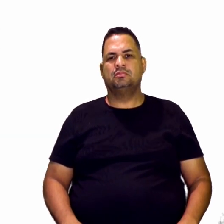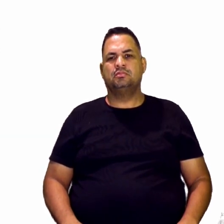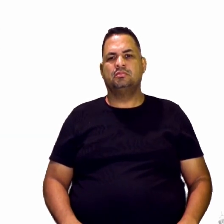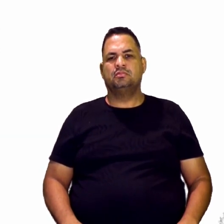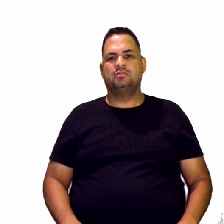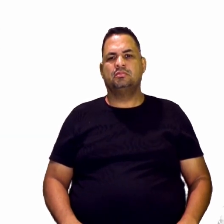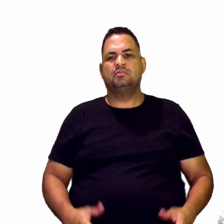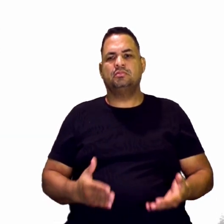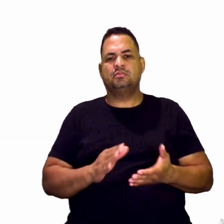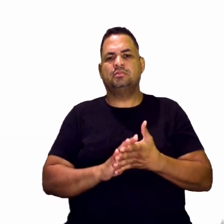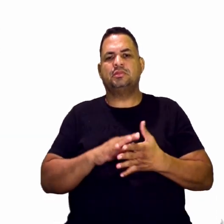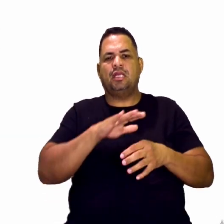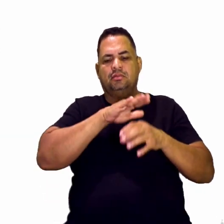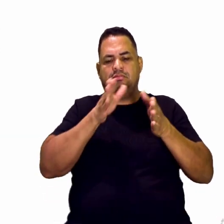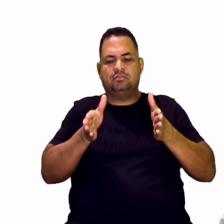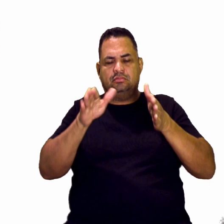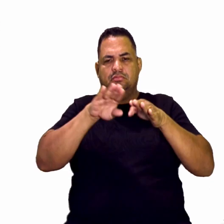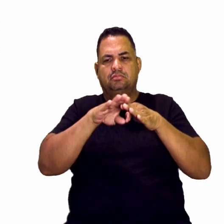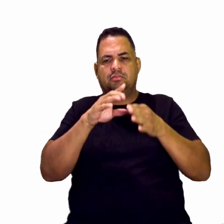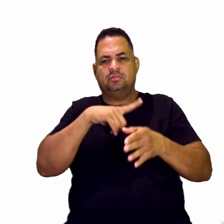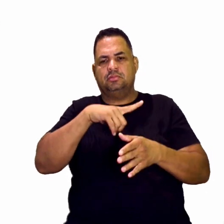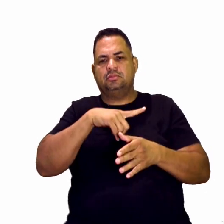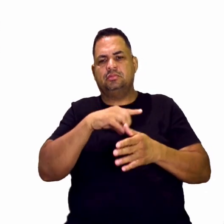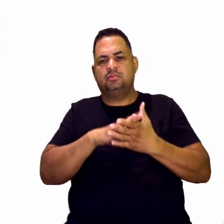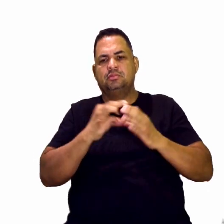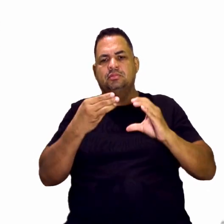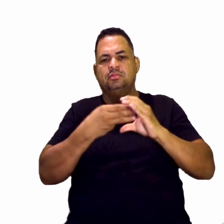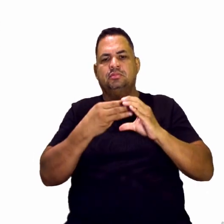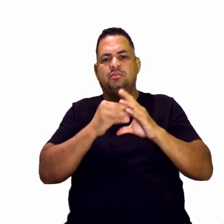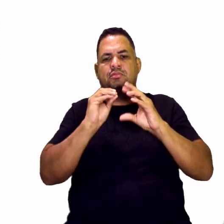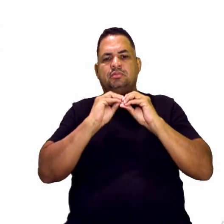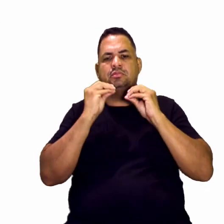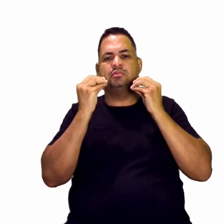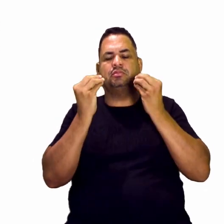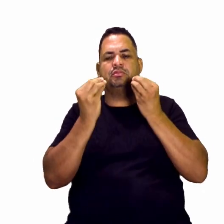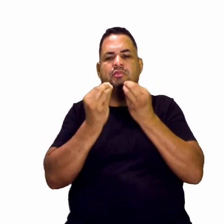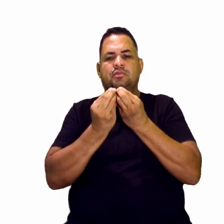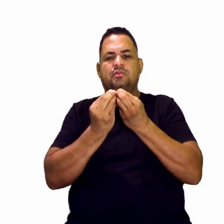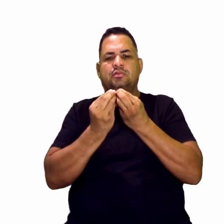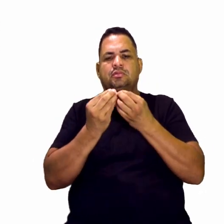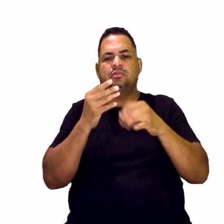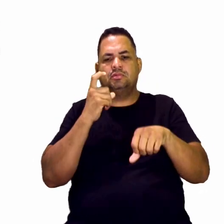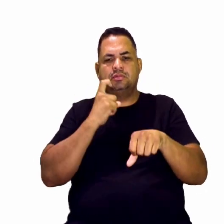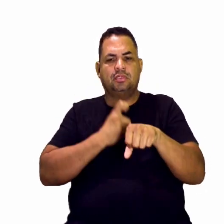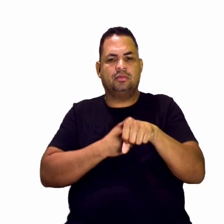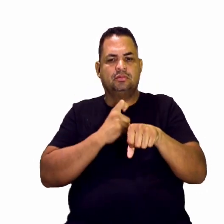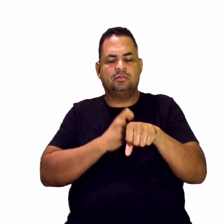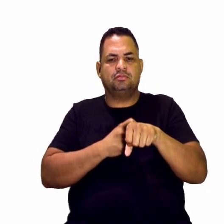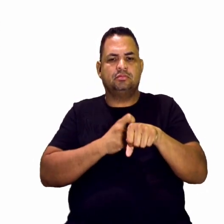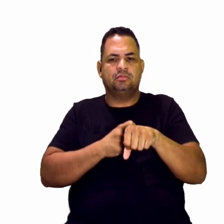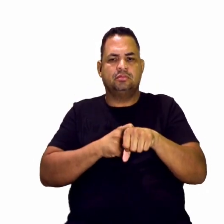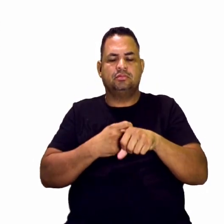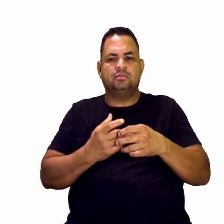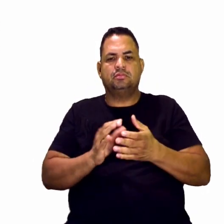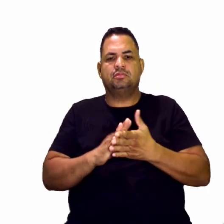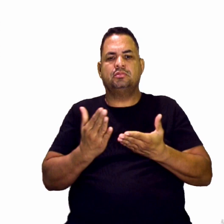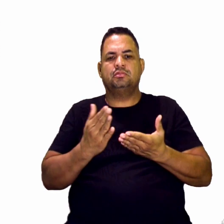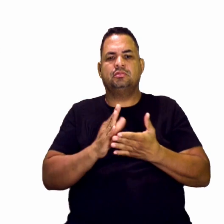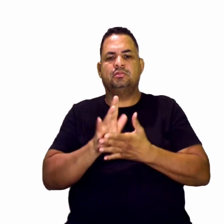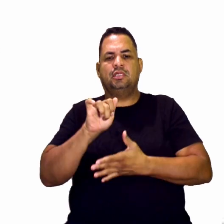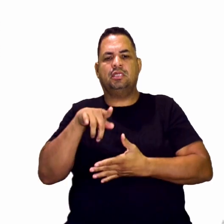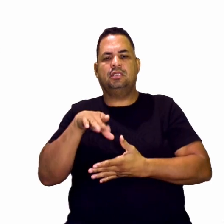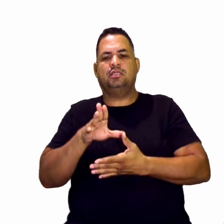Em certos casos, a parede celular recebe também o quê? Substâncias endurecedoras, como